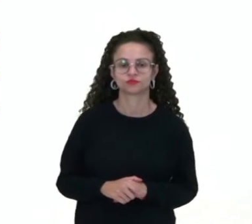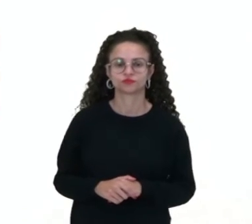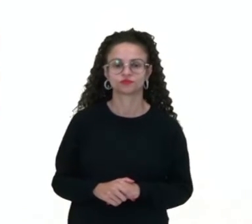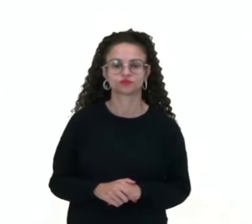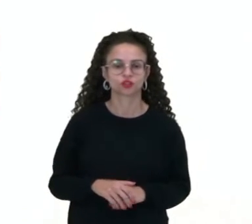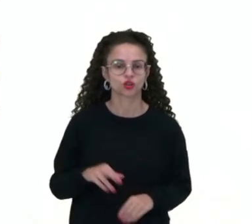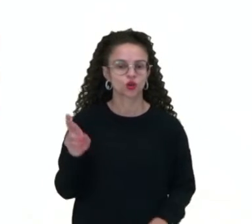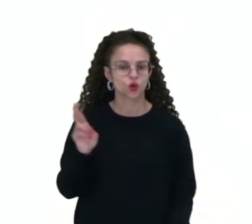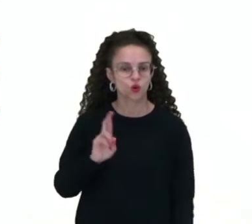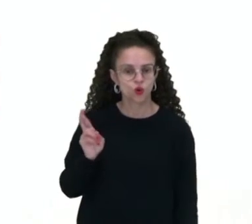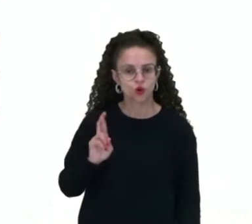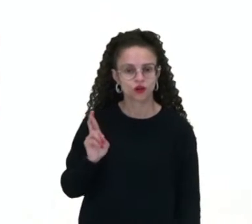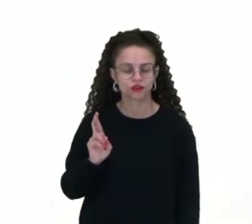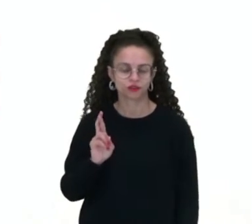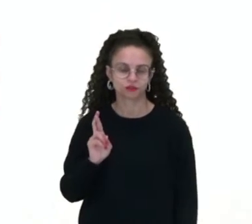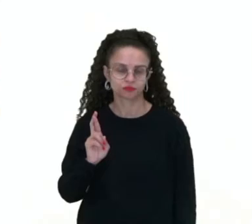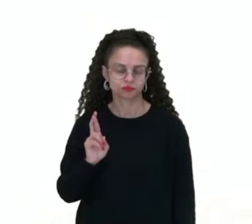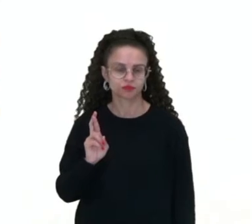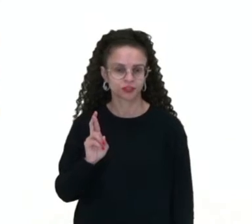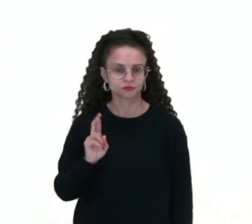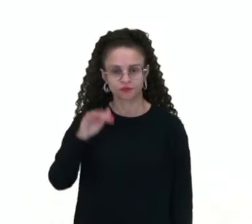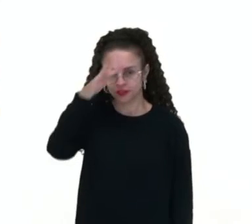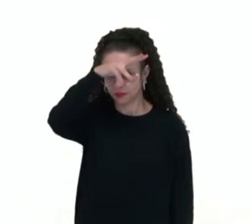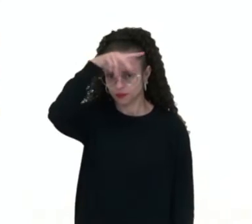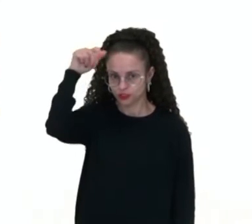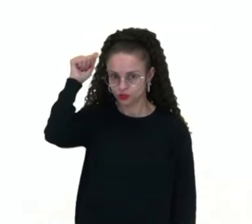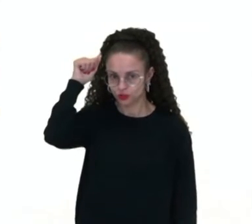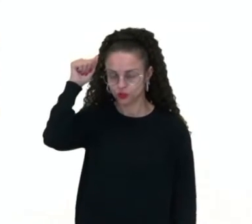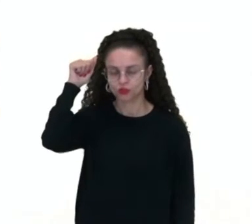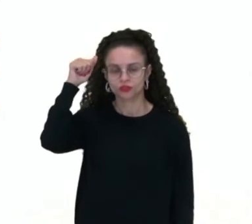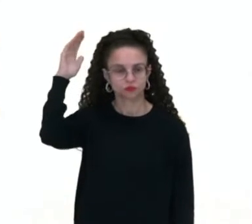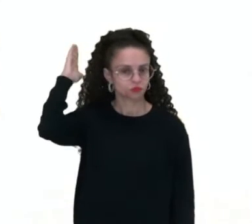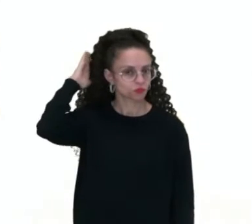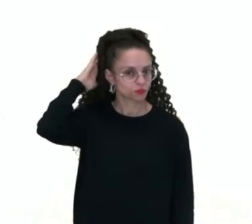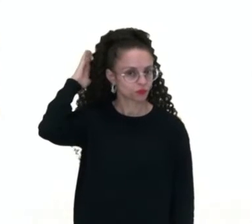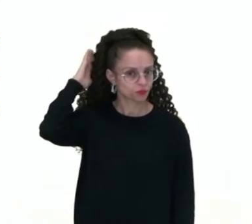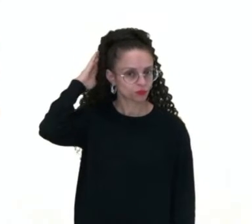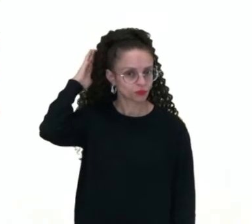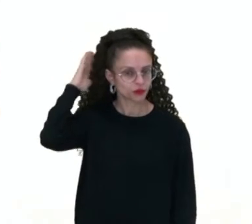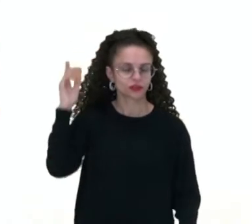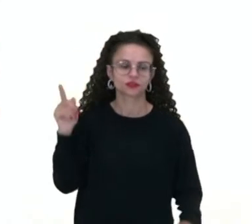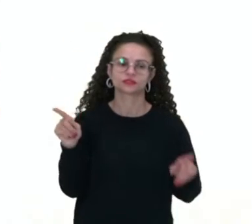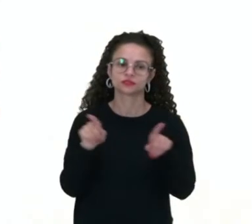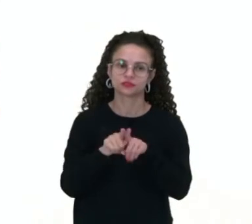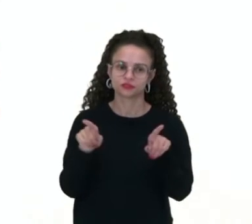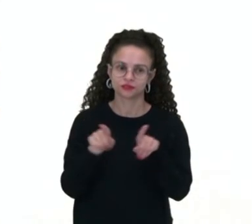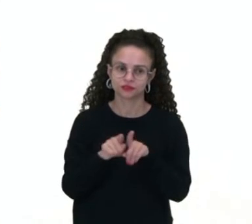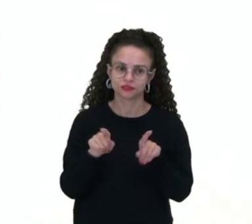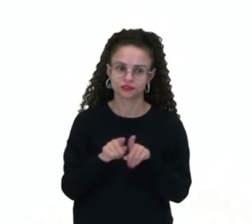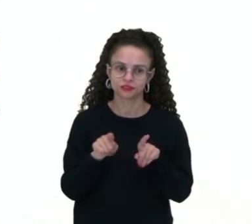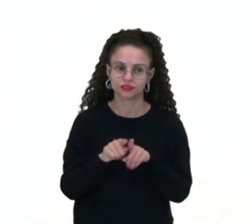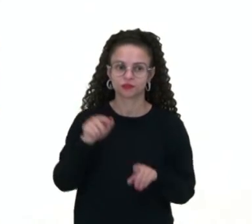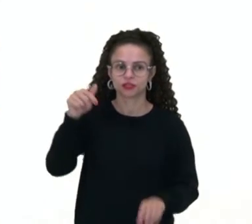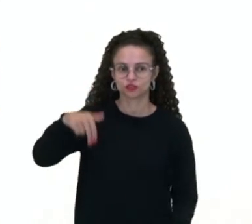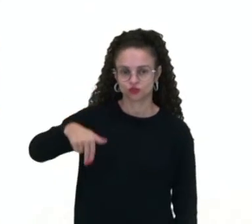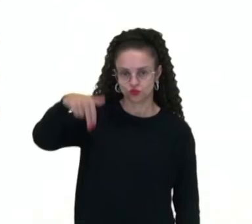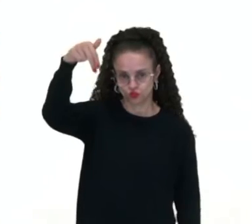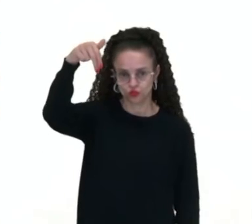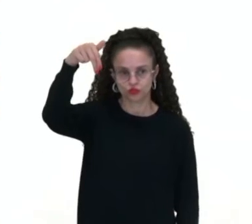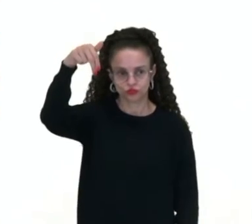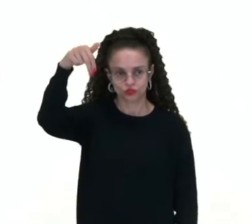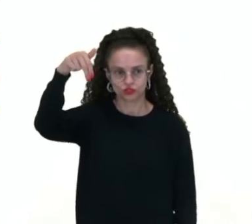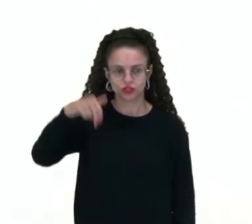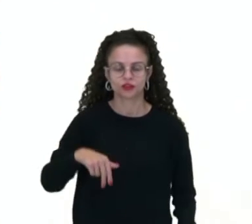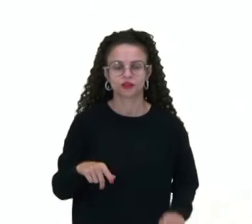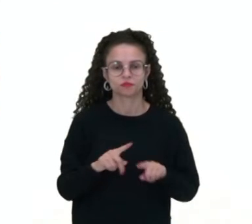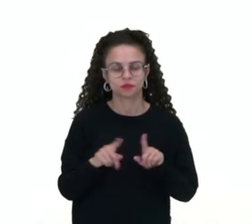Roraima, o Amapá e um pedaço do Amazonas e do estado do Pará, se não me engano, também estão aí dentro dessa zona norte do nosso país, mas é a